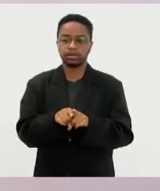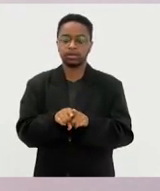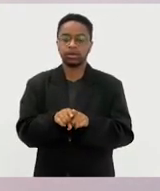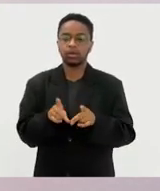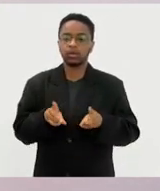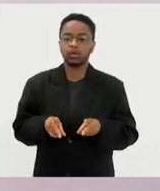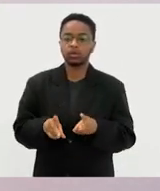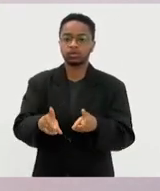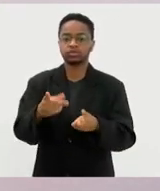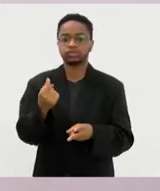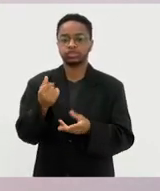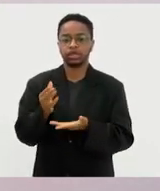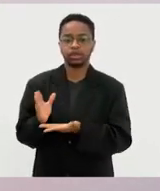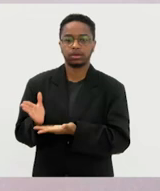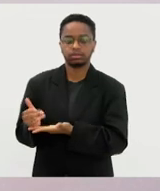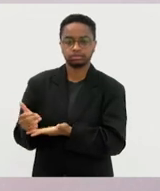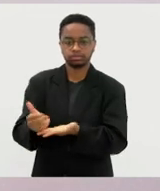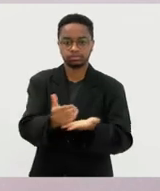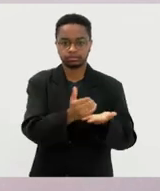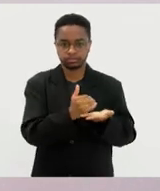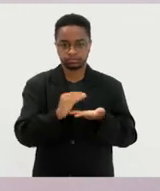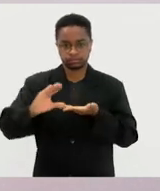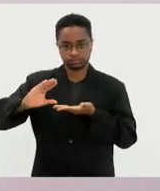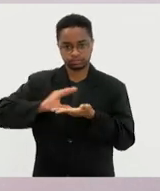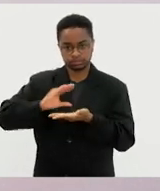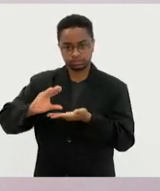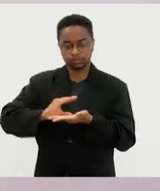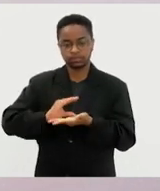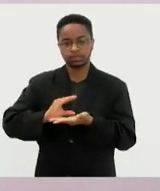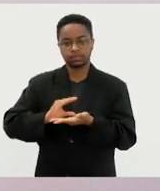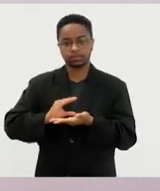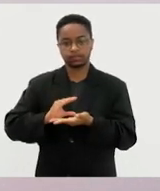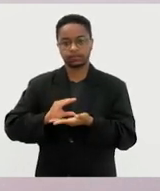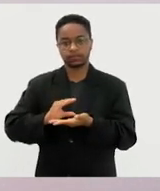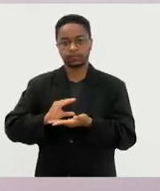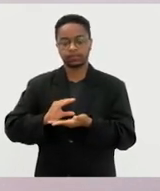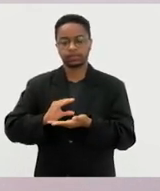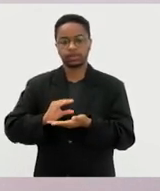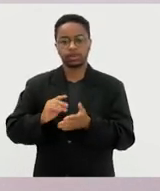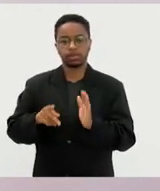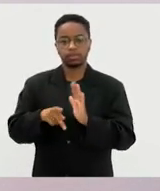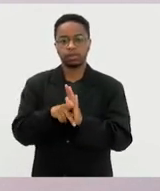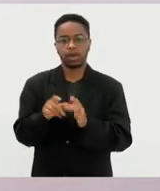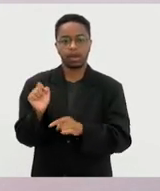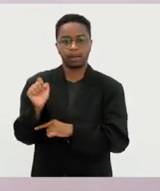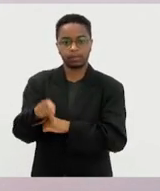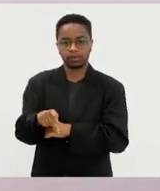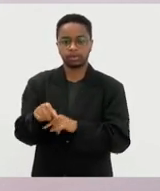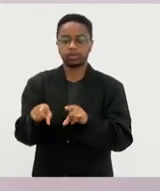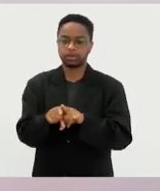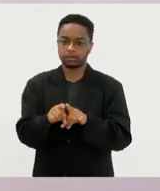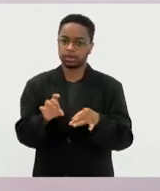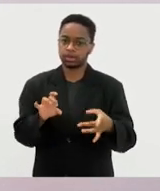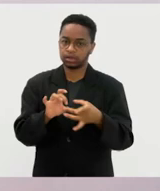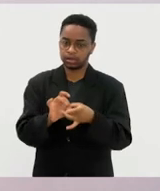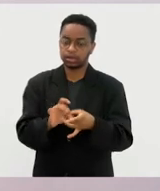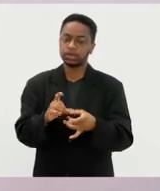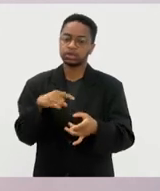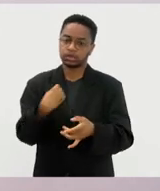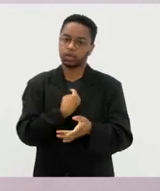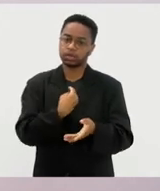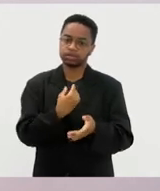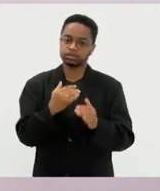receitas de contribuições aqui são contribuições previdenciárias, também crescendo na esteira do